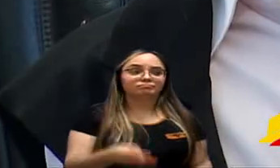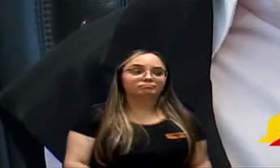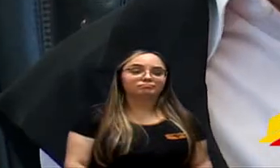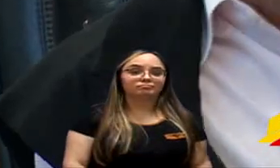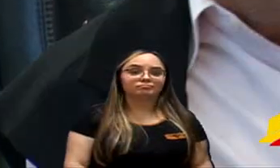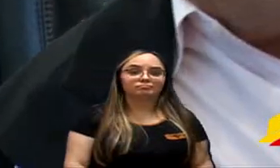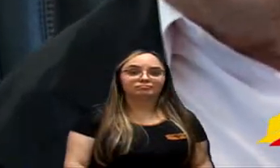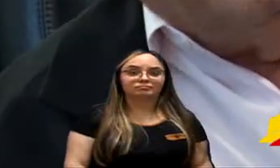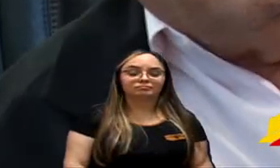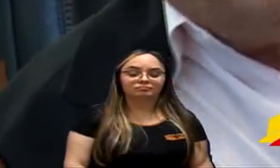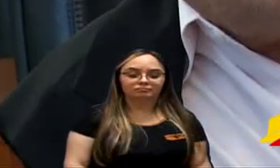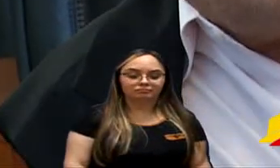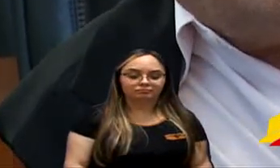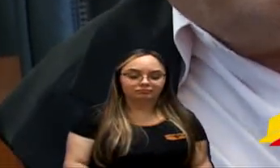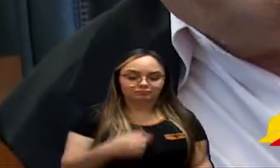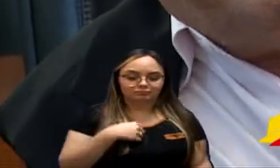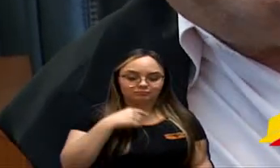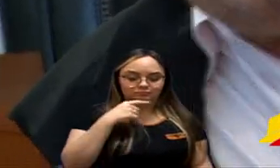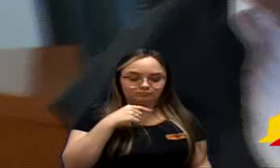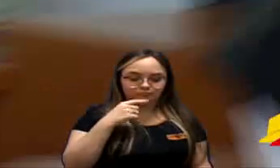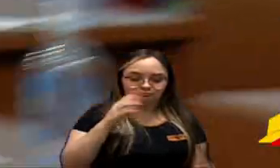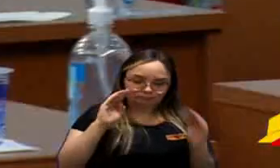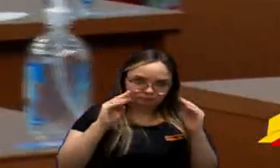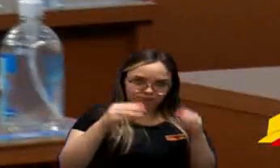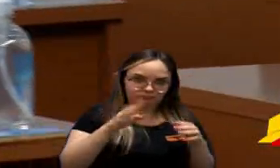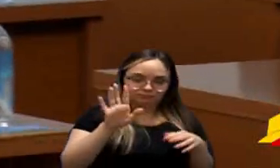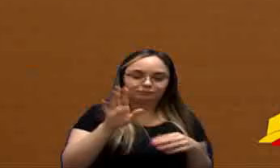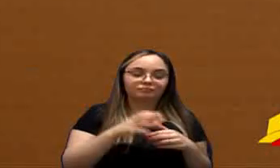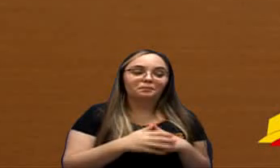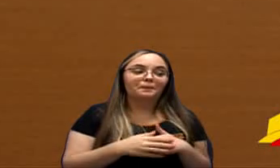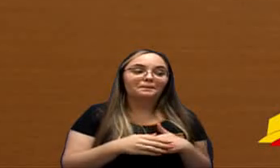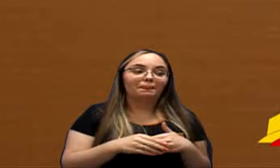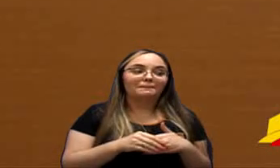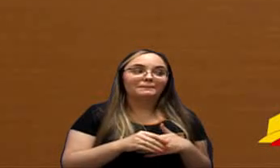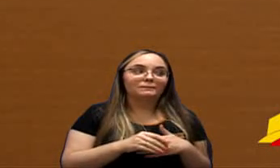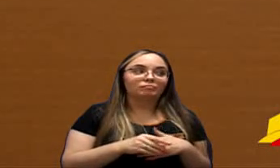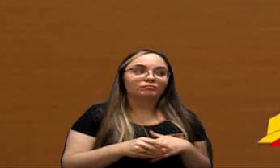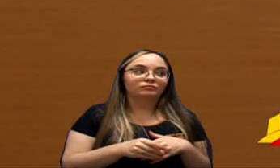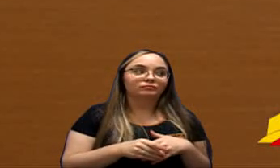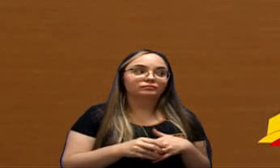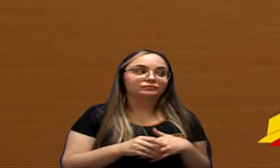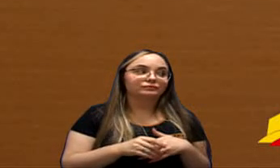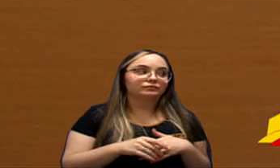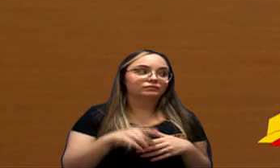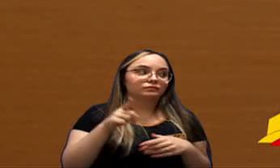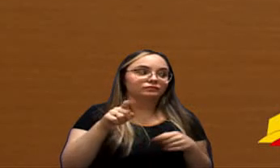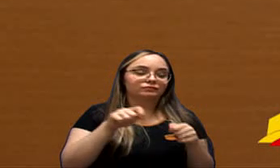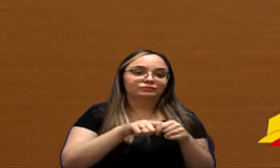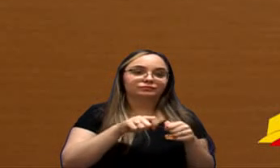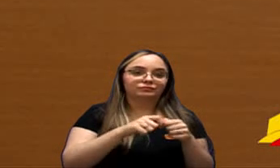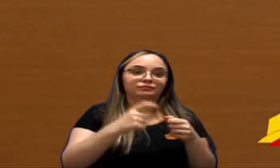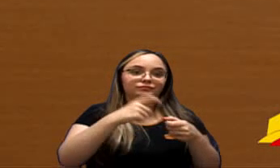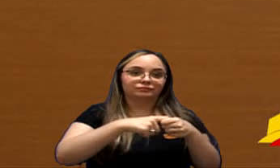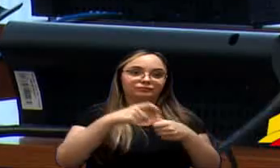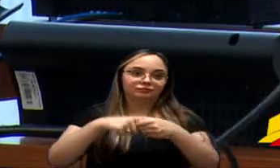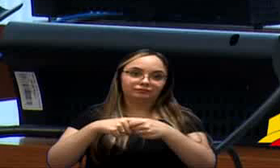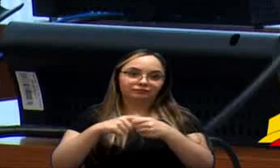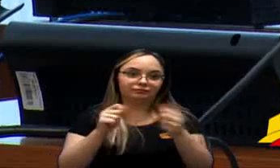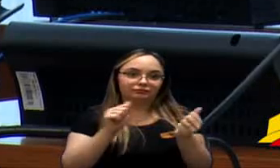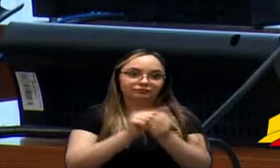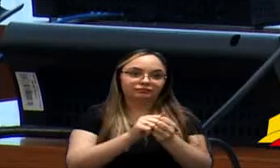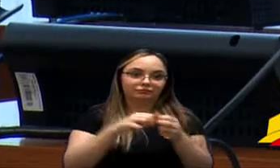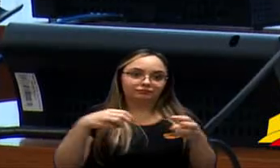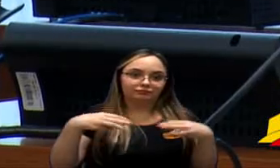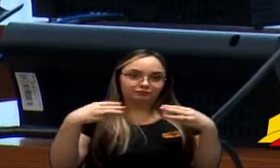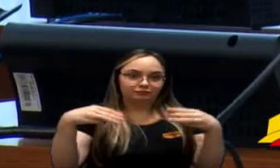Imagina. Tenho mais um questionamento bem específico. É, o senhor está fazendo convênios com, com o